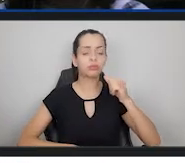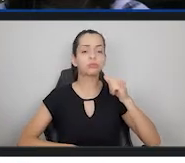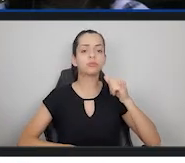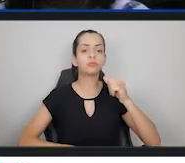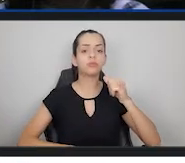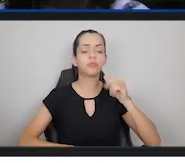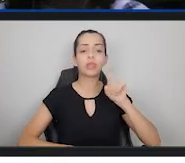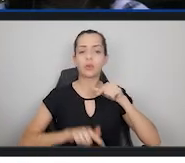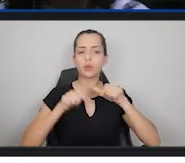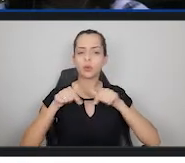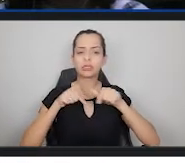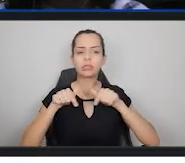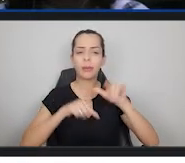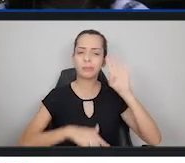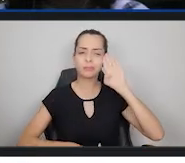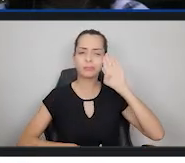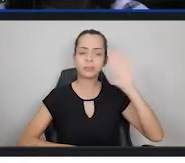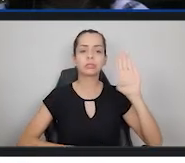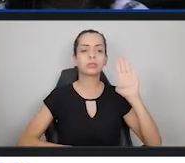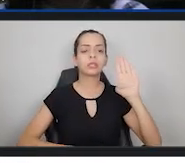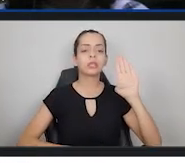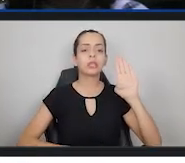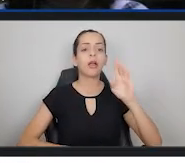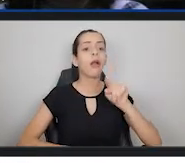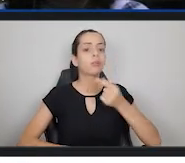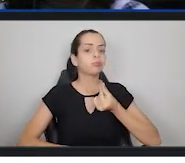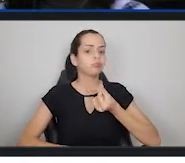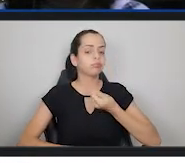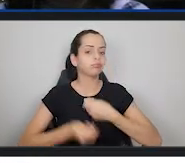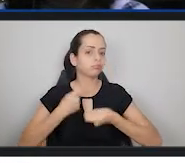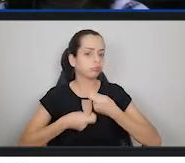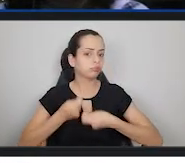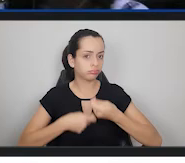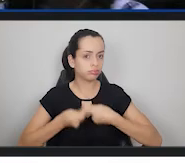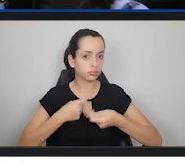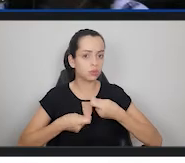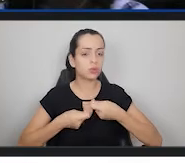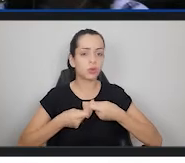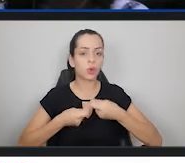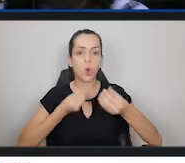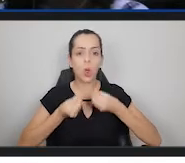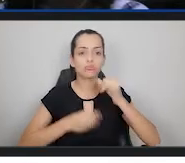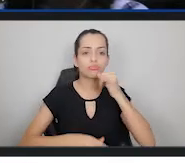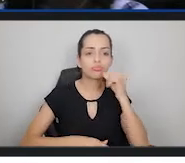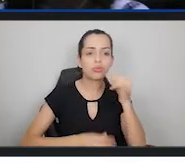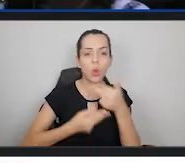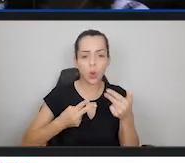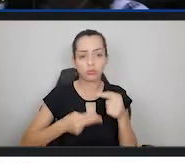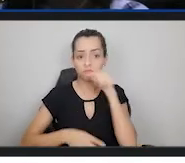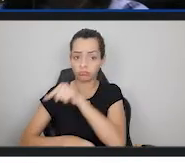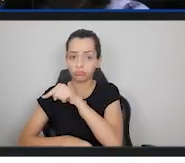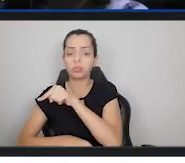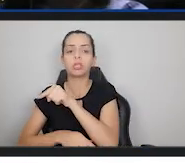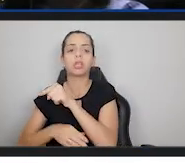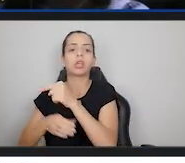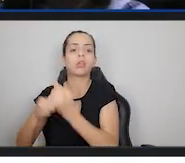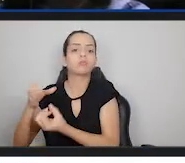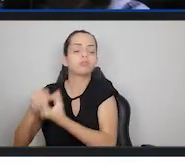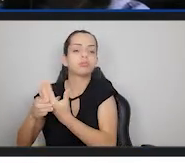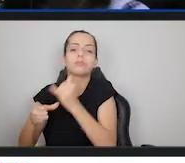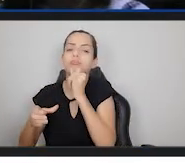Elétrica faz o papel de, principalmente, fazer a comercialização entre